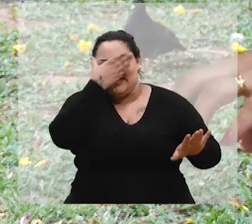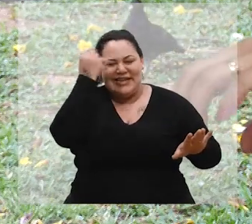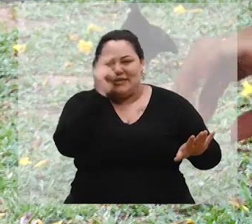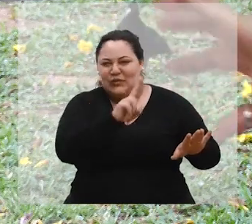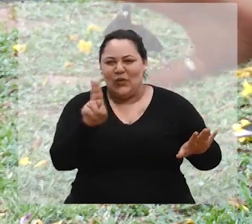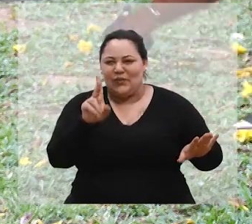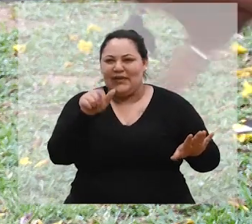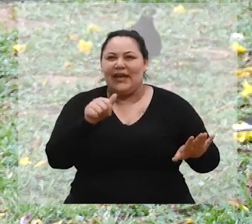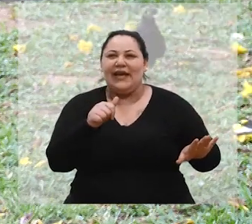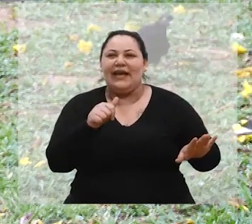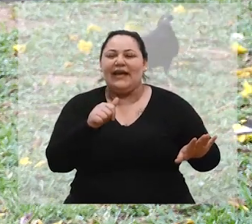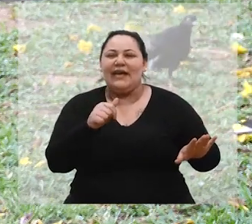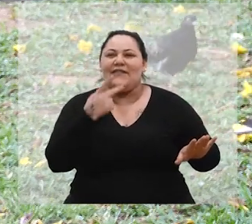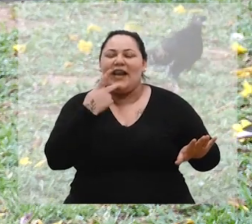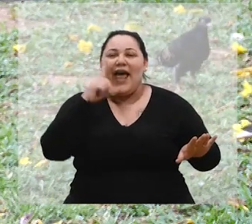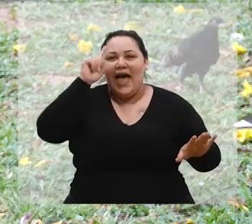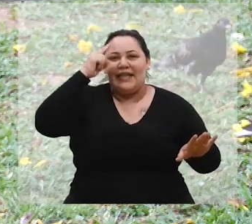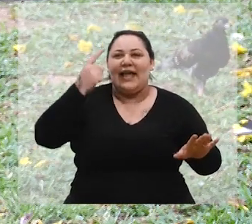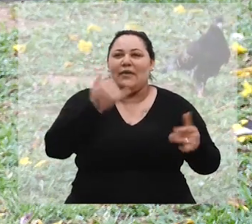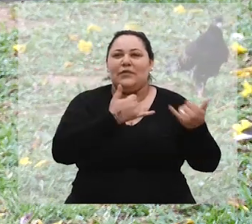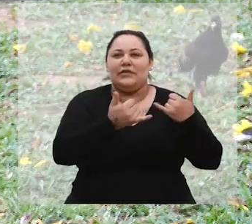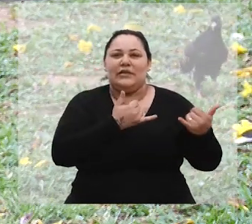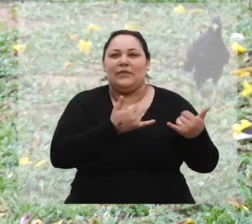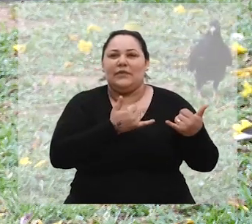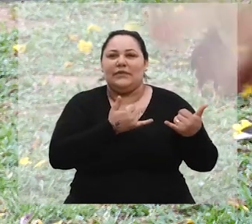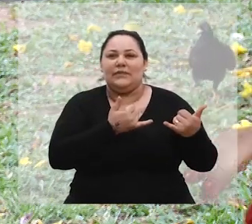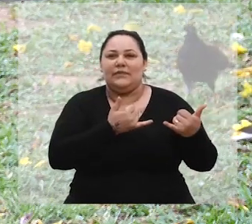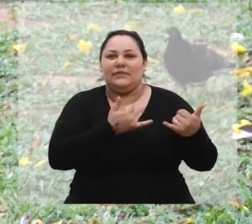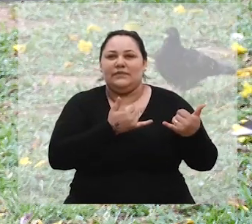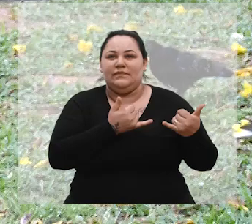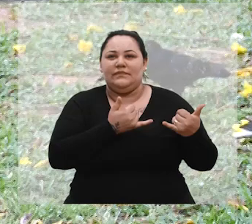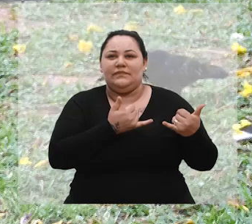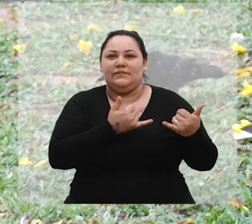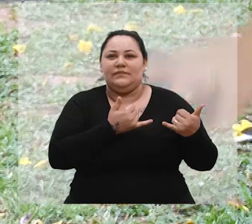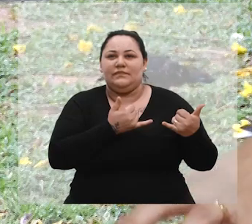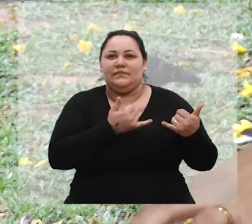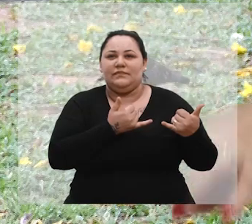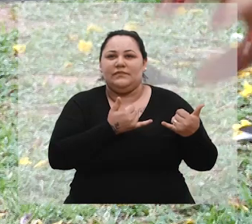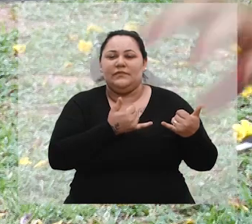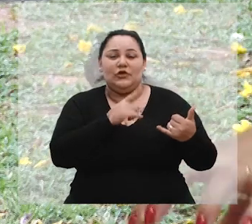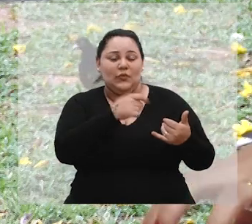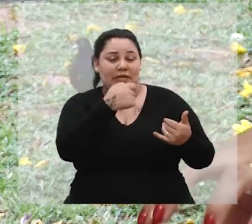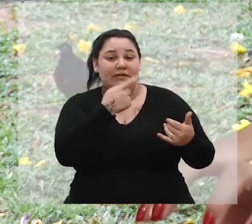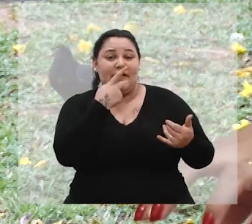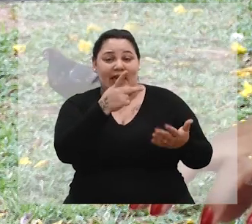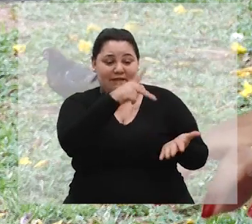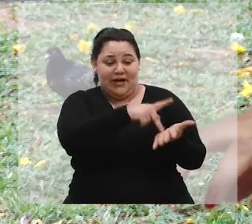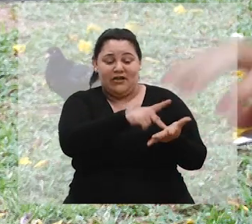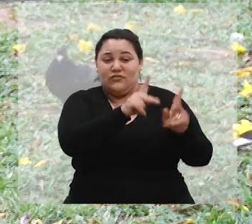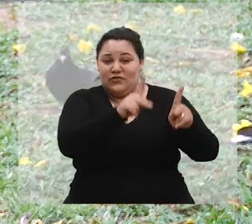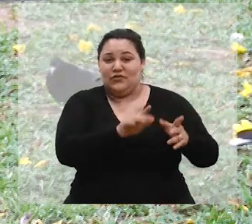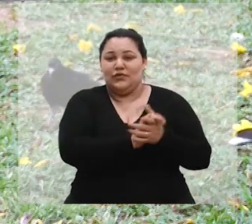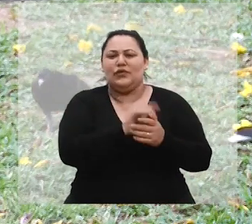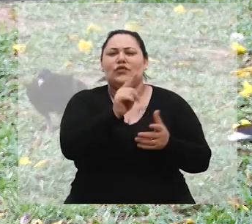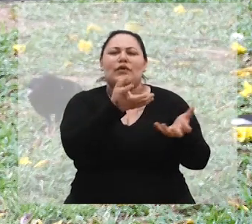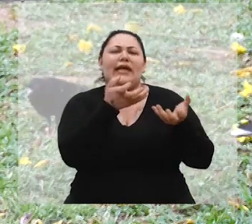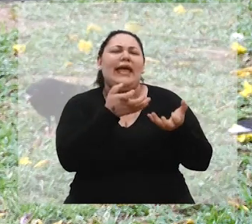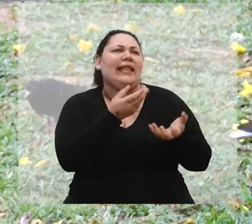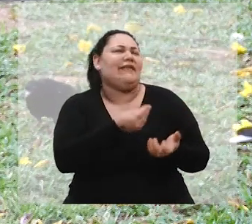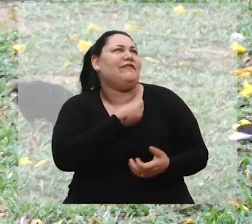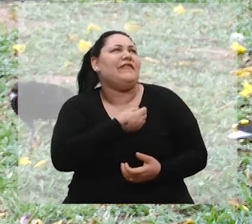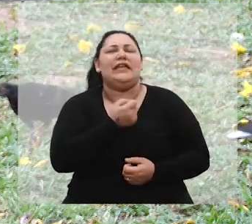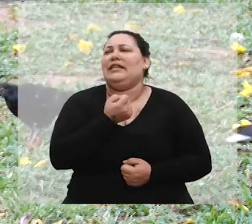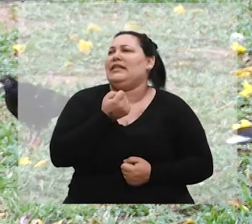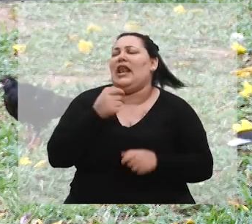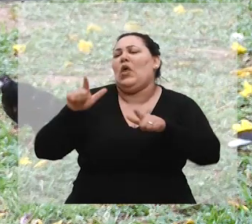nome, me fugiu agora, que é um pouco que parte da ideia de que se você sai no primeiro encontro, você tem que ser super honesto com a pessoa. Você vai dizer o que você quer